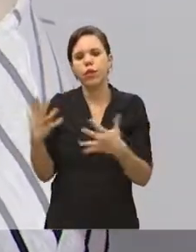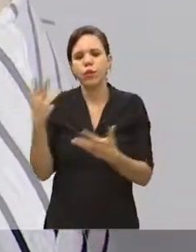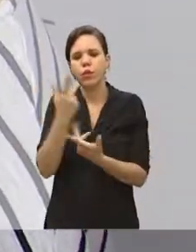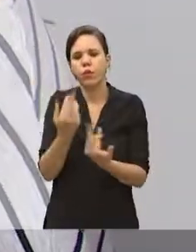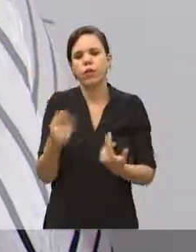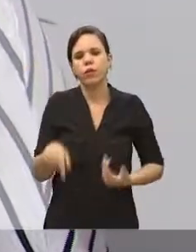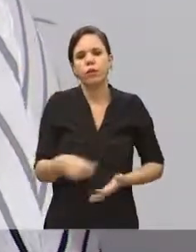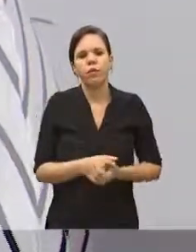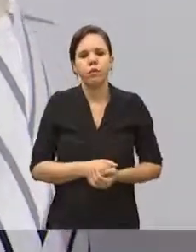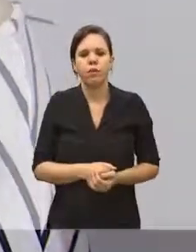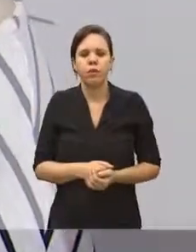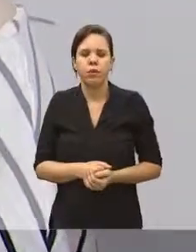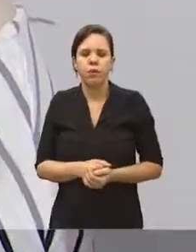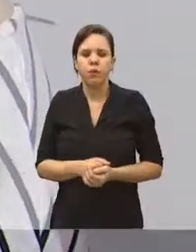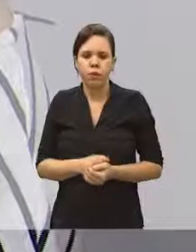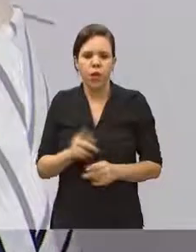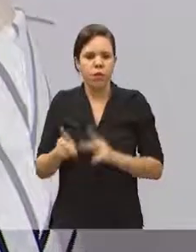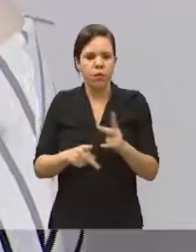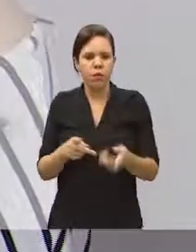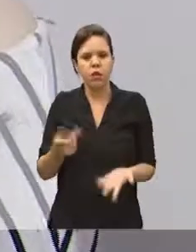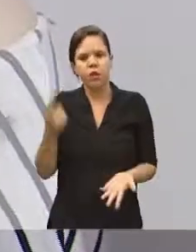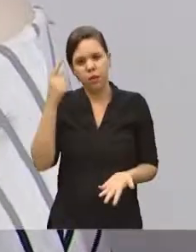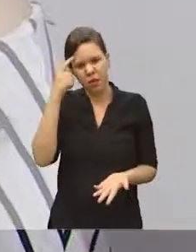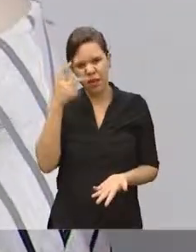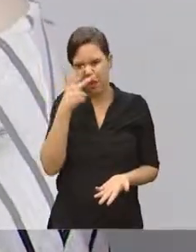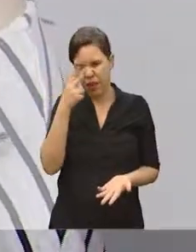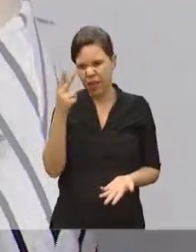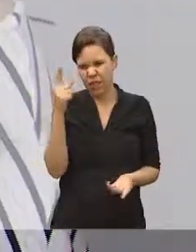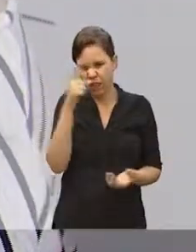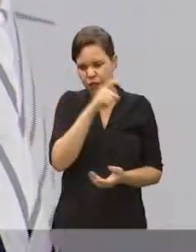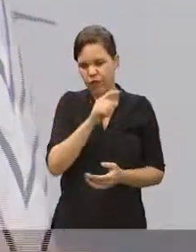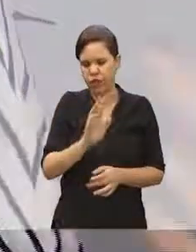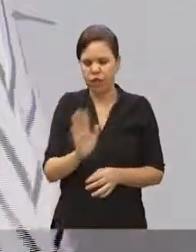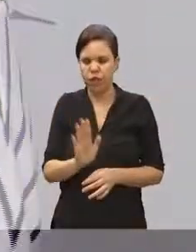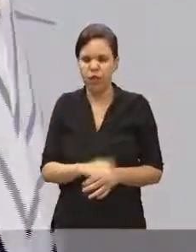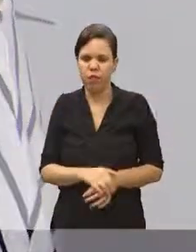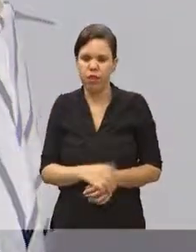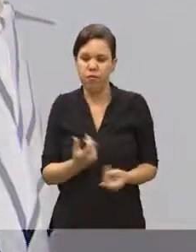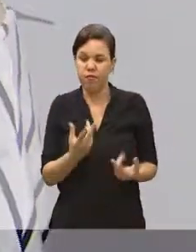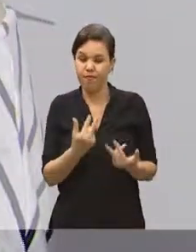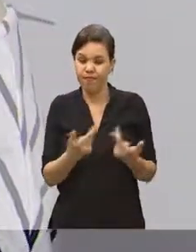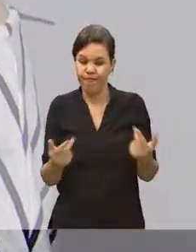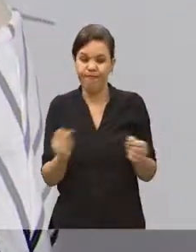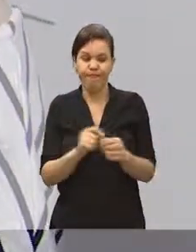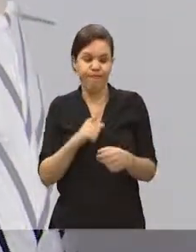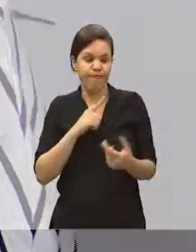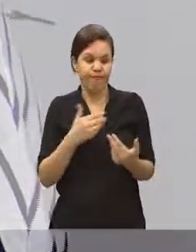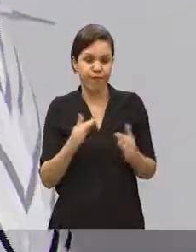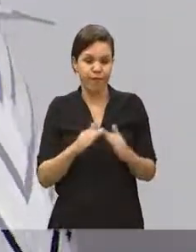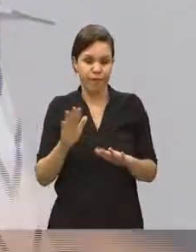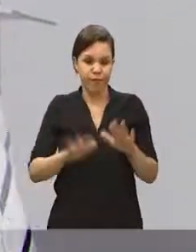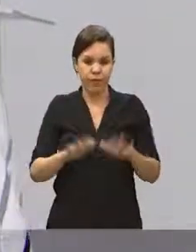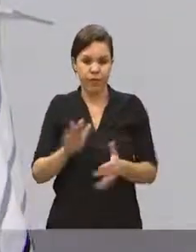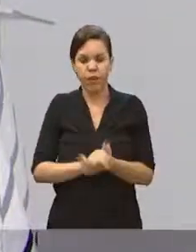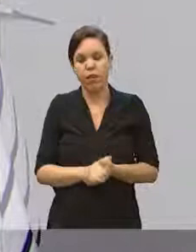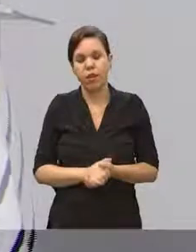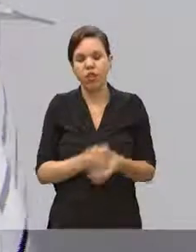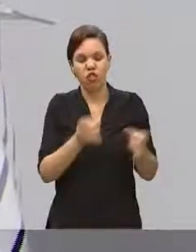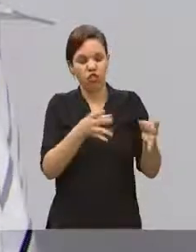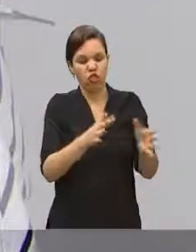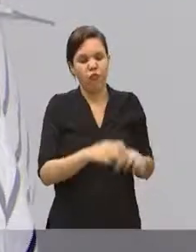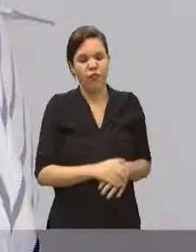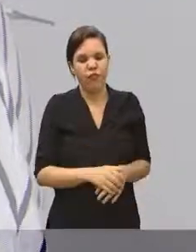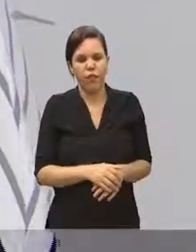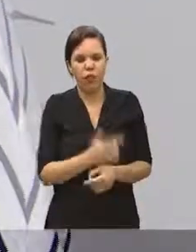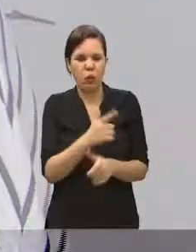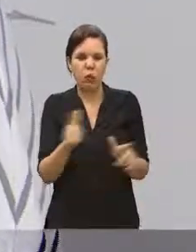este? As pessoas pensam que é mais difícil, mas são tantas coisas que a gente tem em casa, às vezes, que a gente joga fora e acha que não